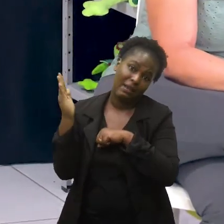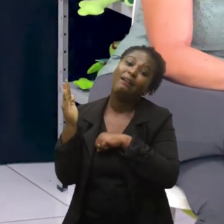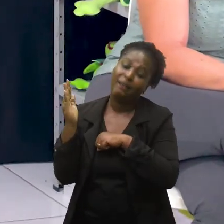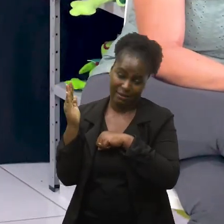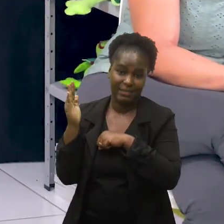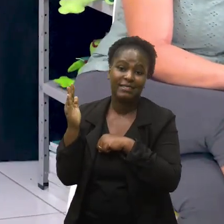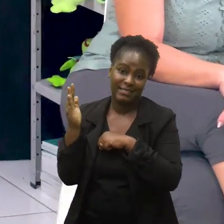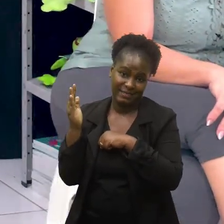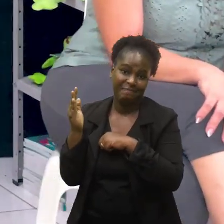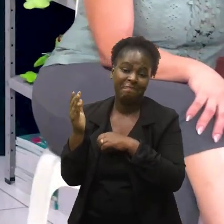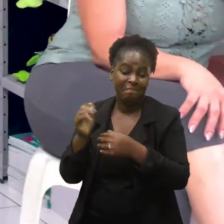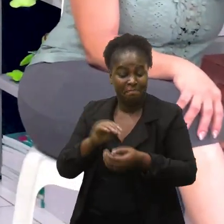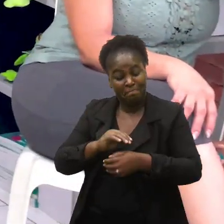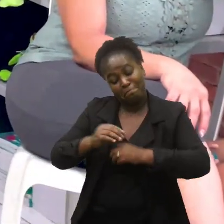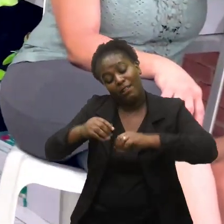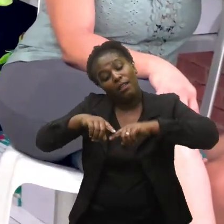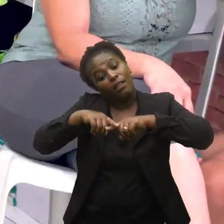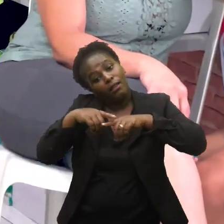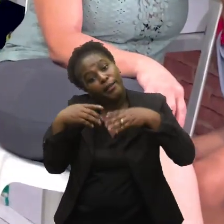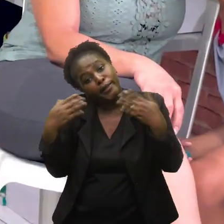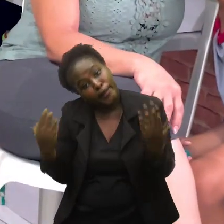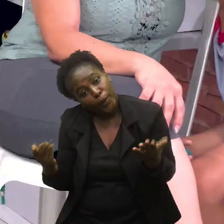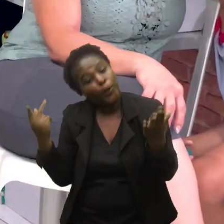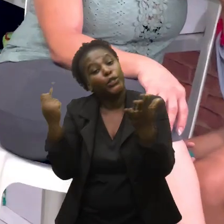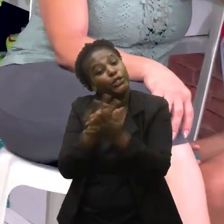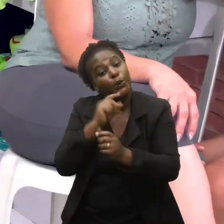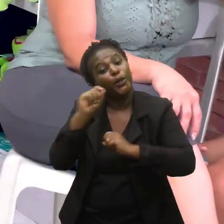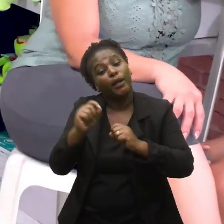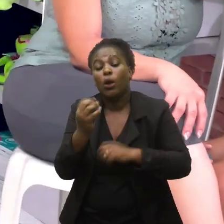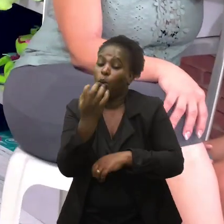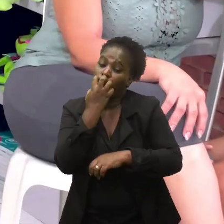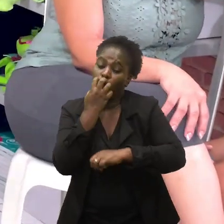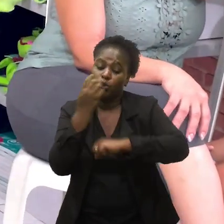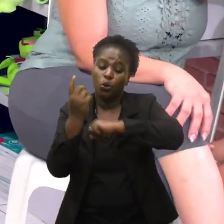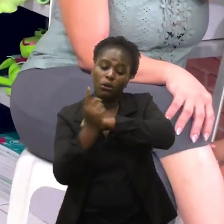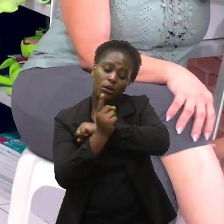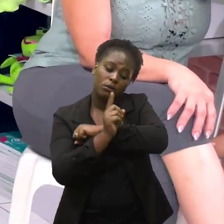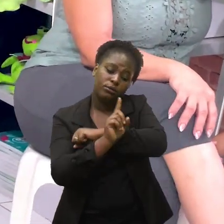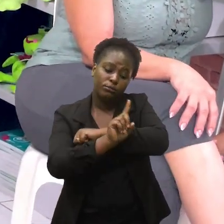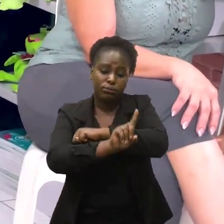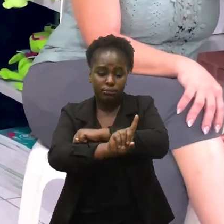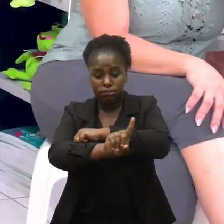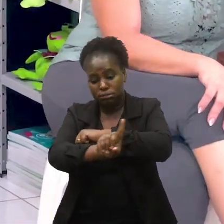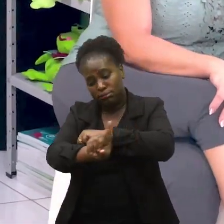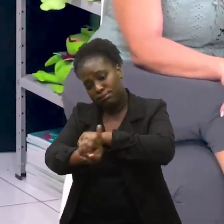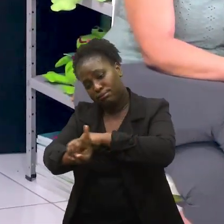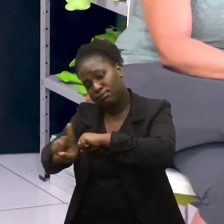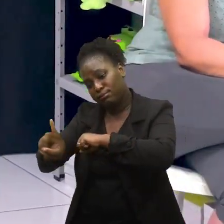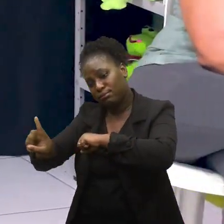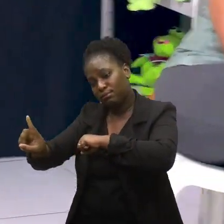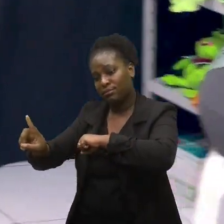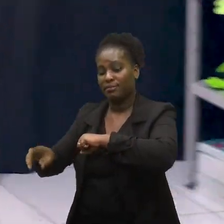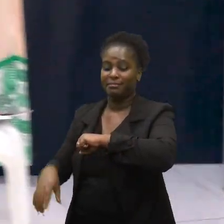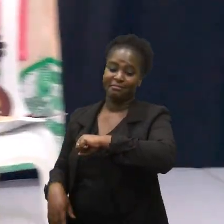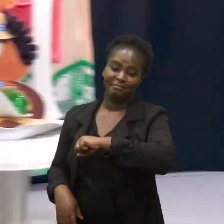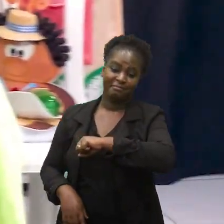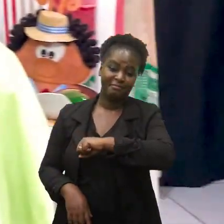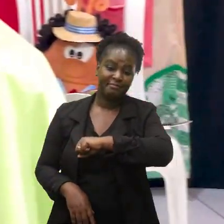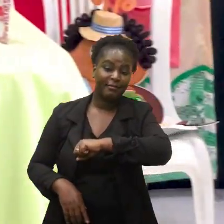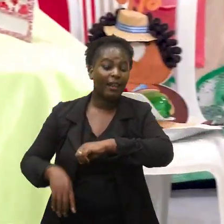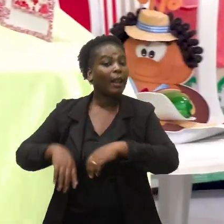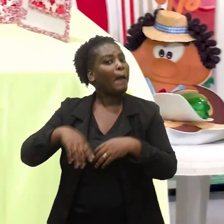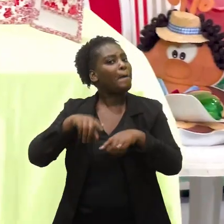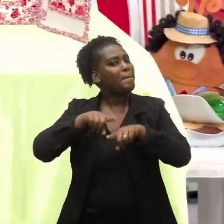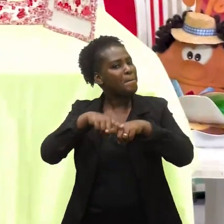lá foi o senhor cachorro embora. Ela foi na janela e